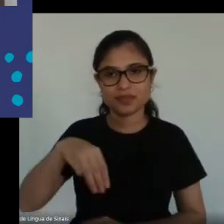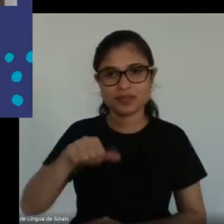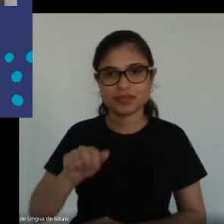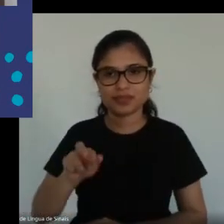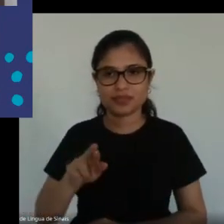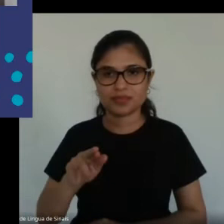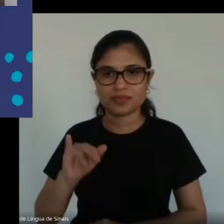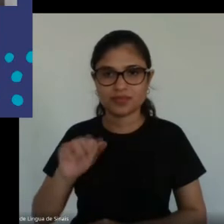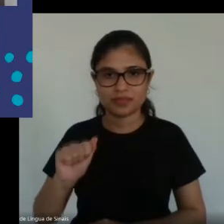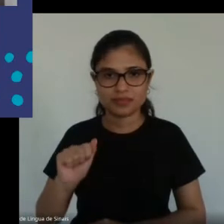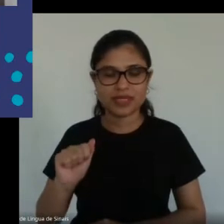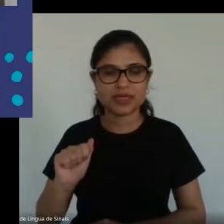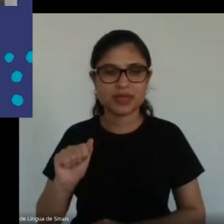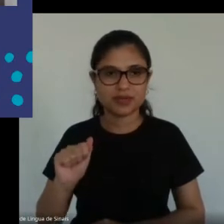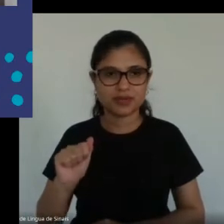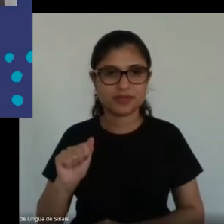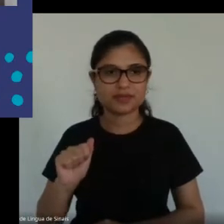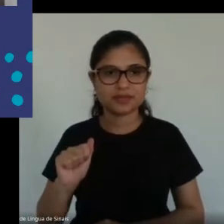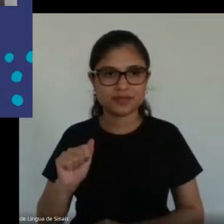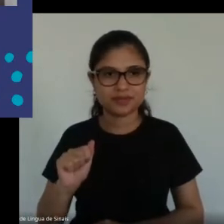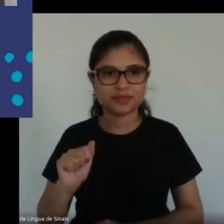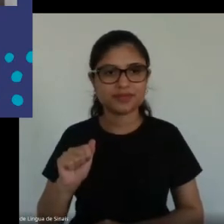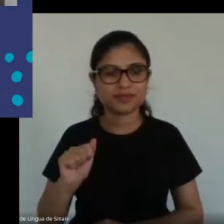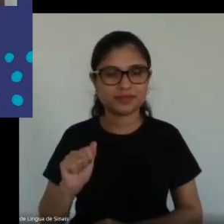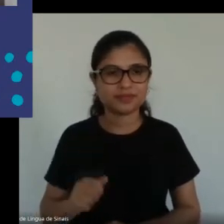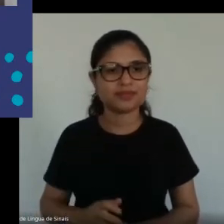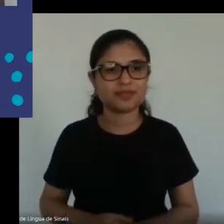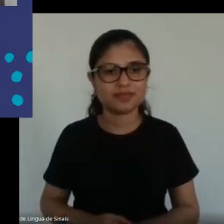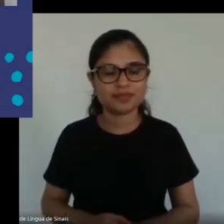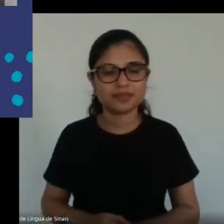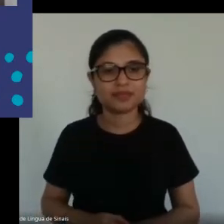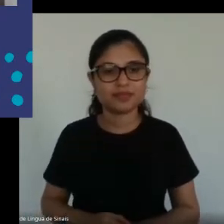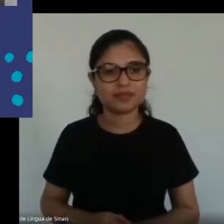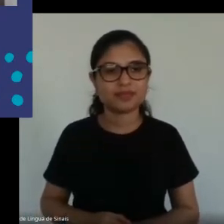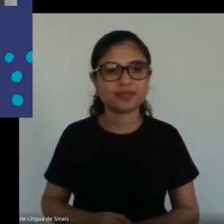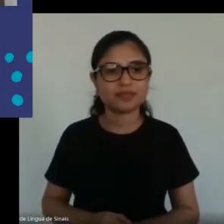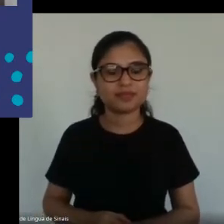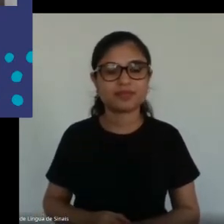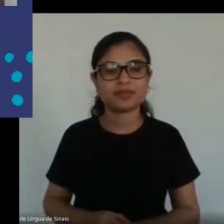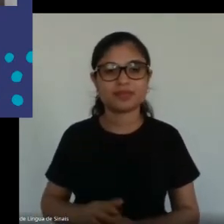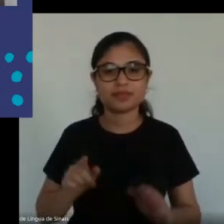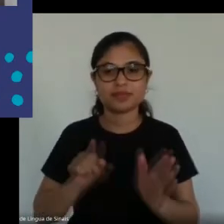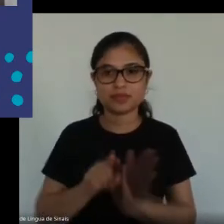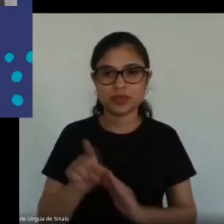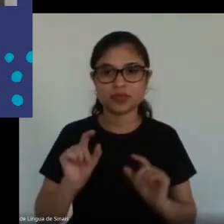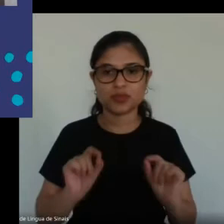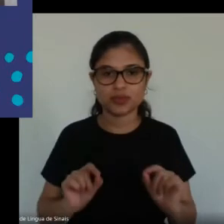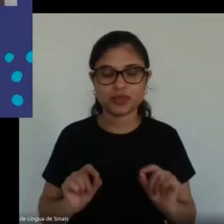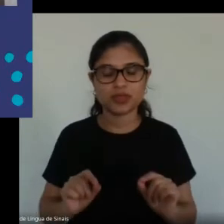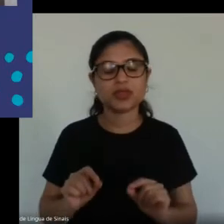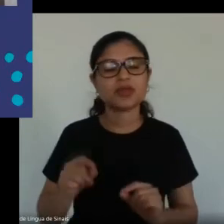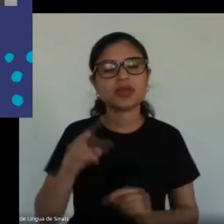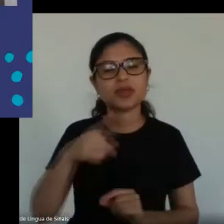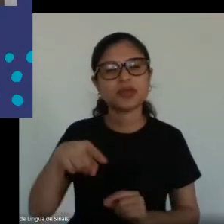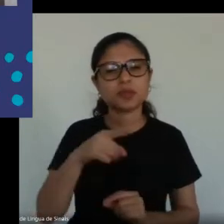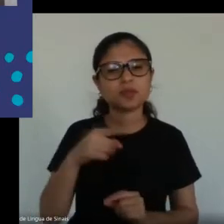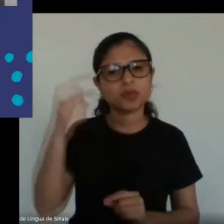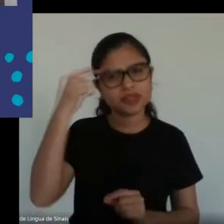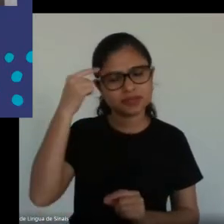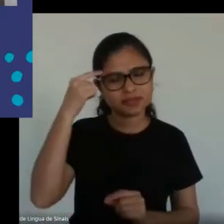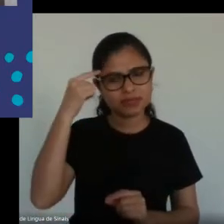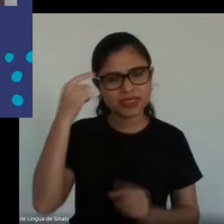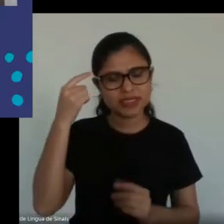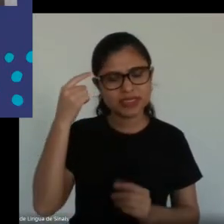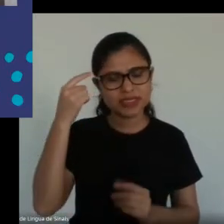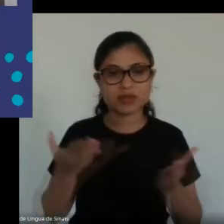Maria. O que você Sumiu acha sua que... voz. Saiu. Apareceu. Ó, a Maria Clara perguntou: o que você acha que deveria mudar